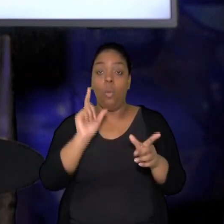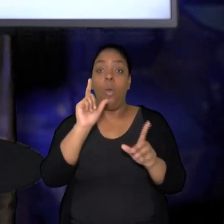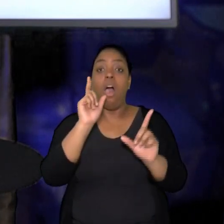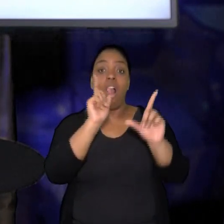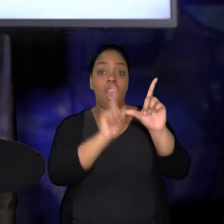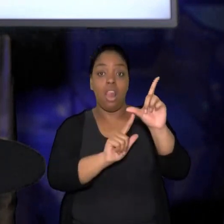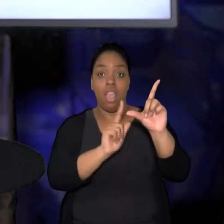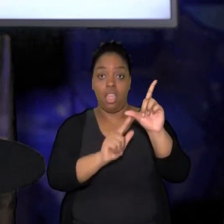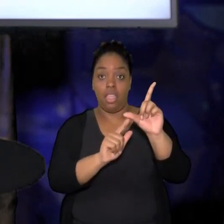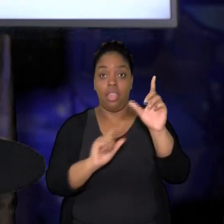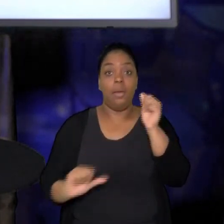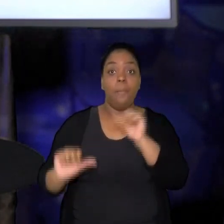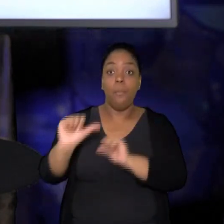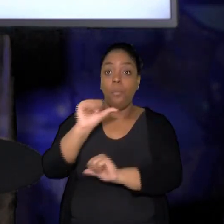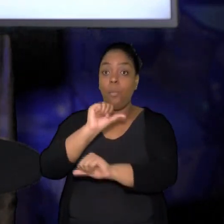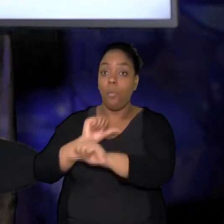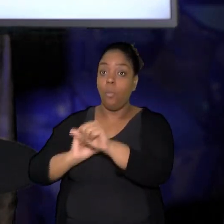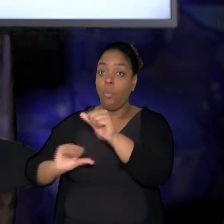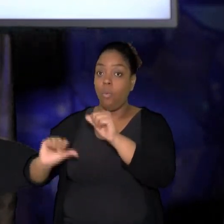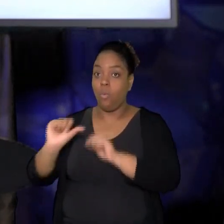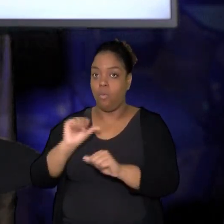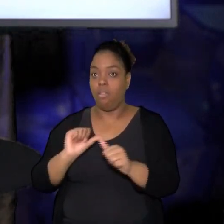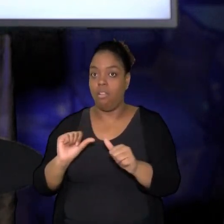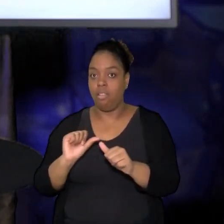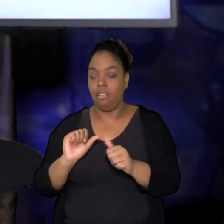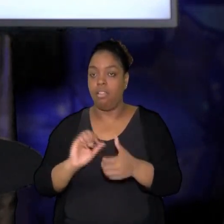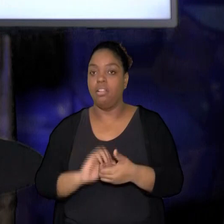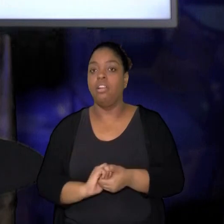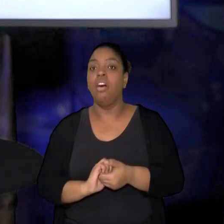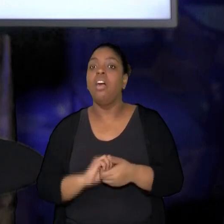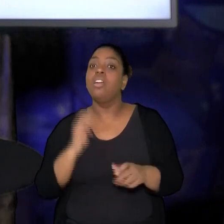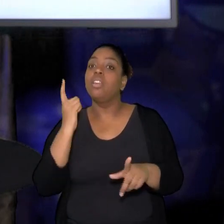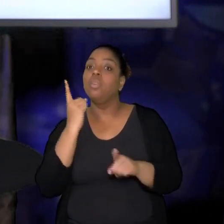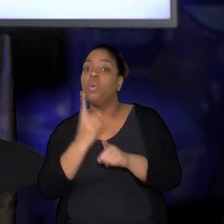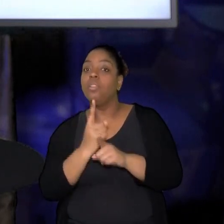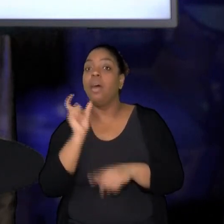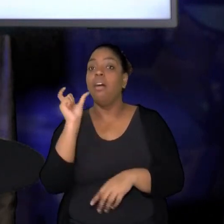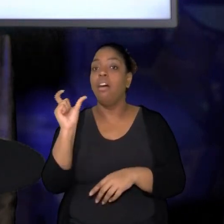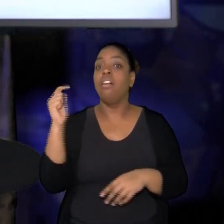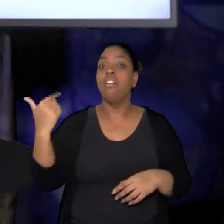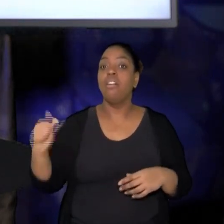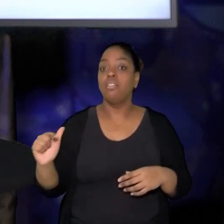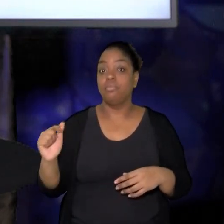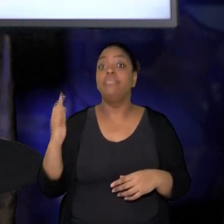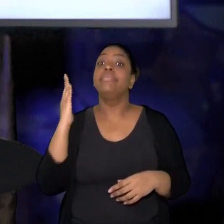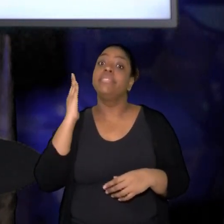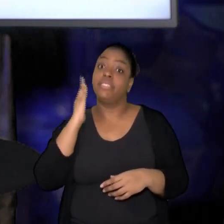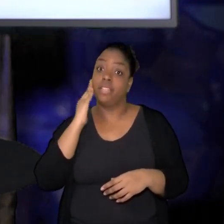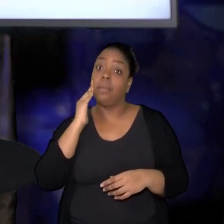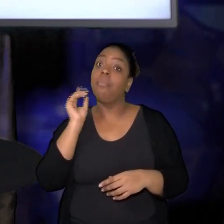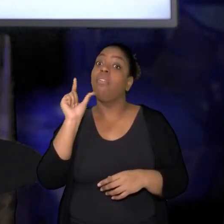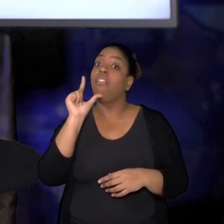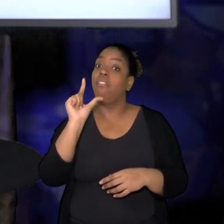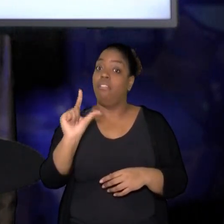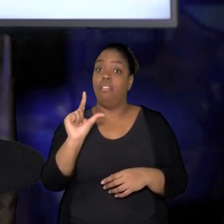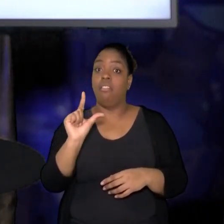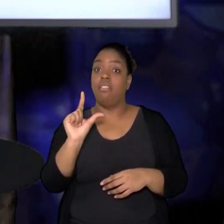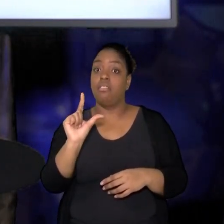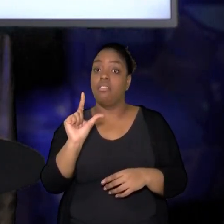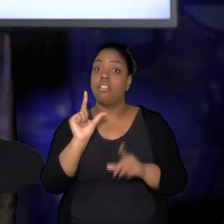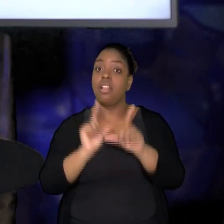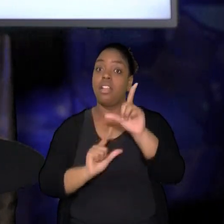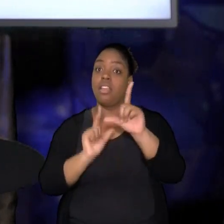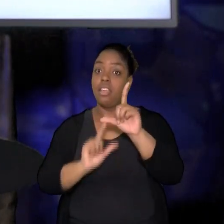palavras abaixo e descubra outras palavras. Nós sabemos que com as mesmas letrinhas, nós